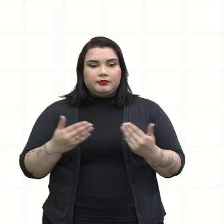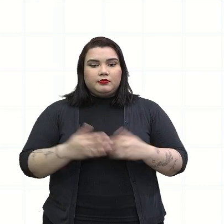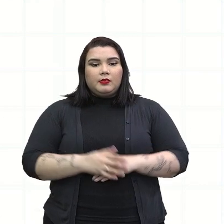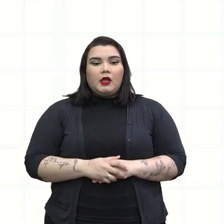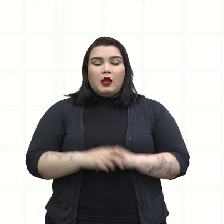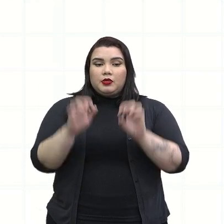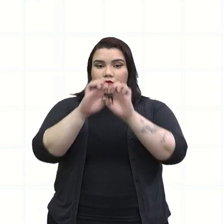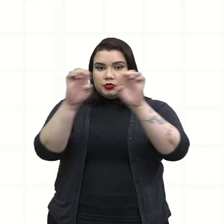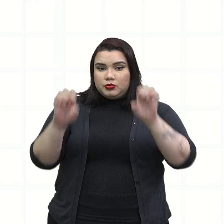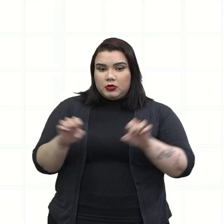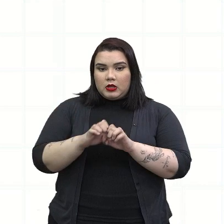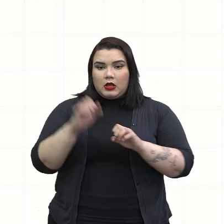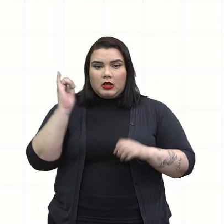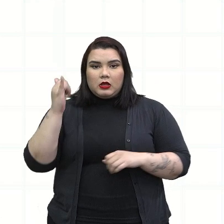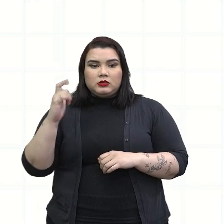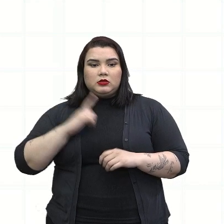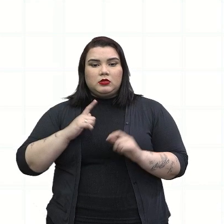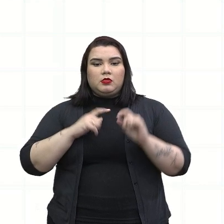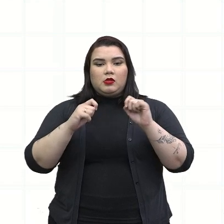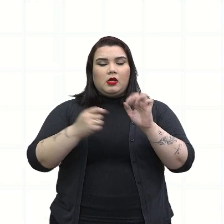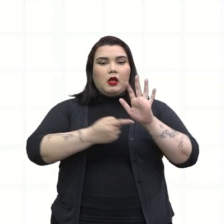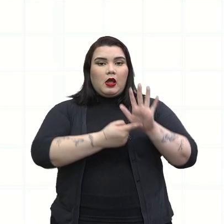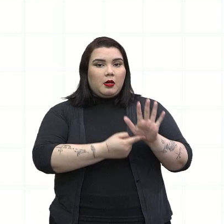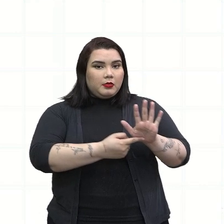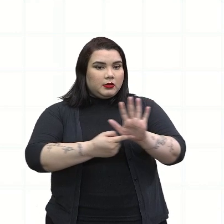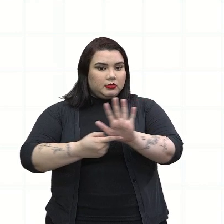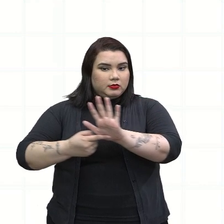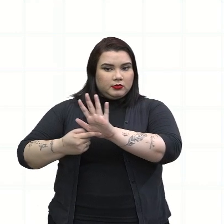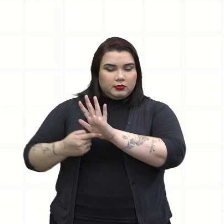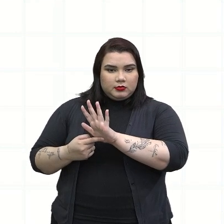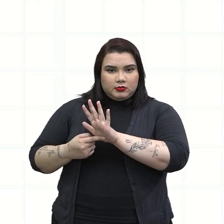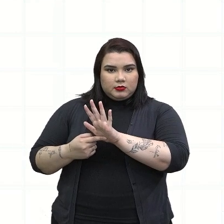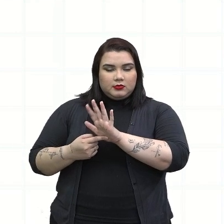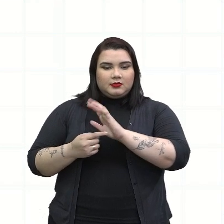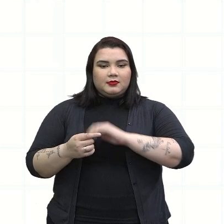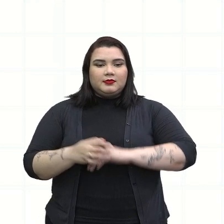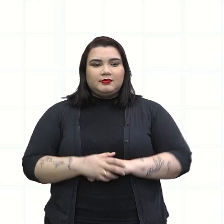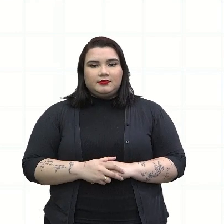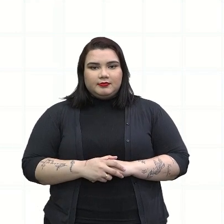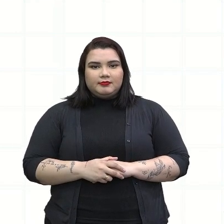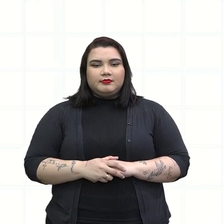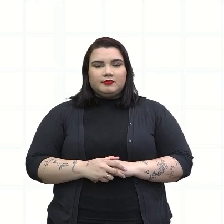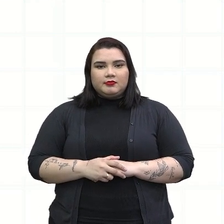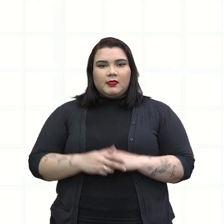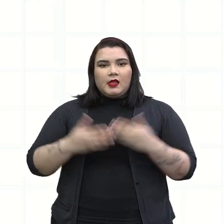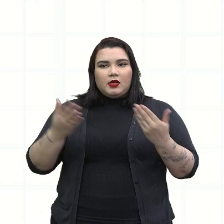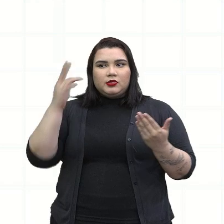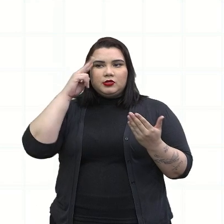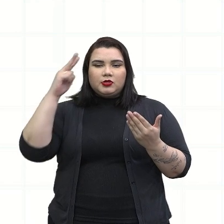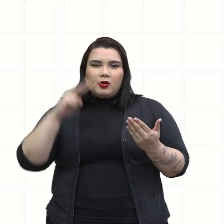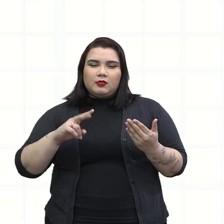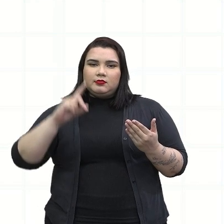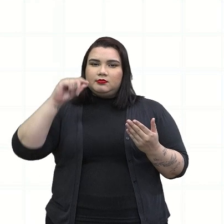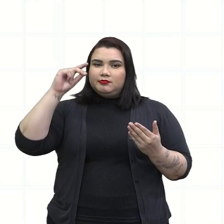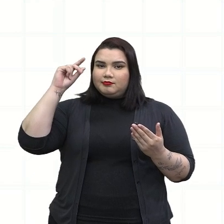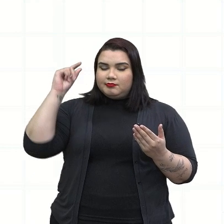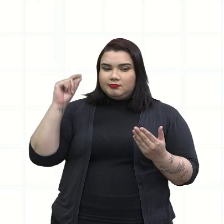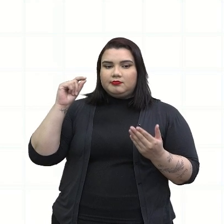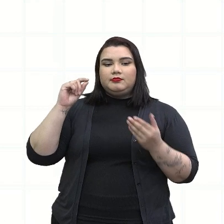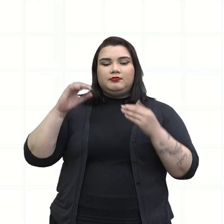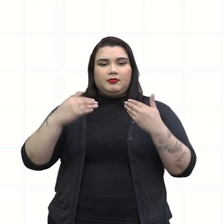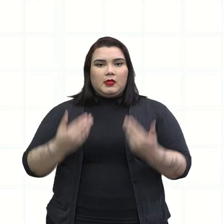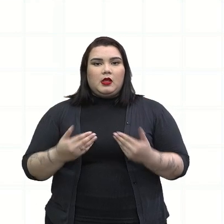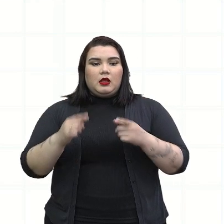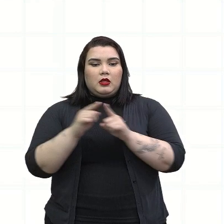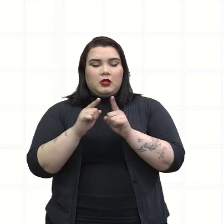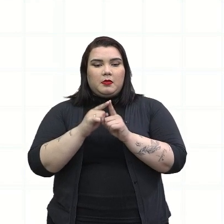é dividida em apresentação, Once Upon a Time, era uma vez, e aí começa a apresentar os personagens,